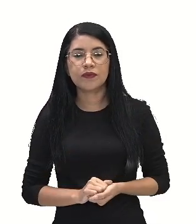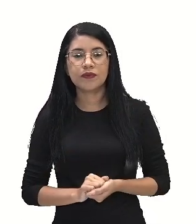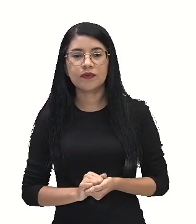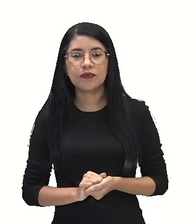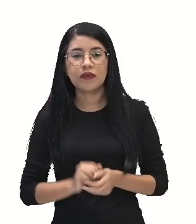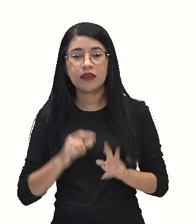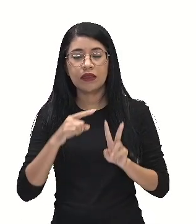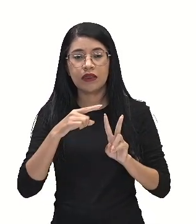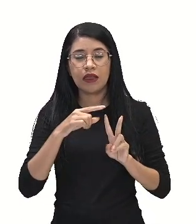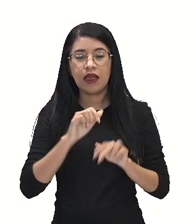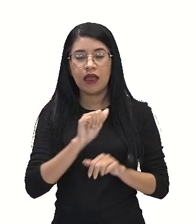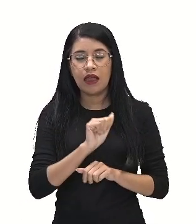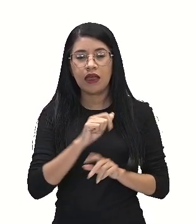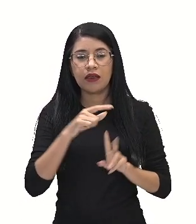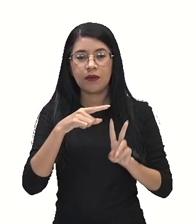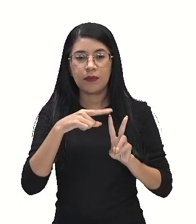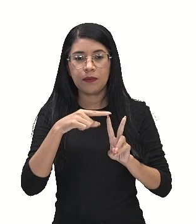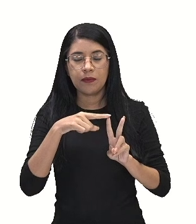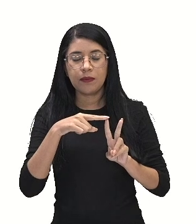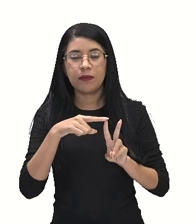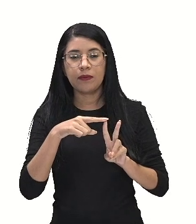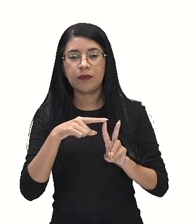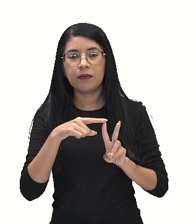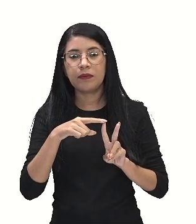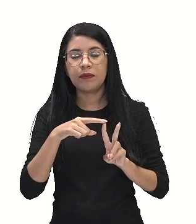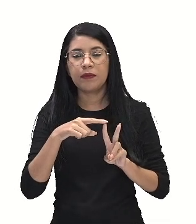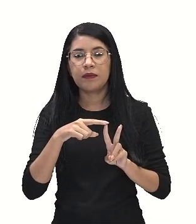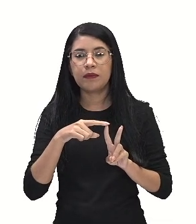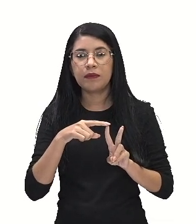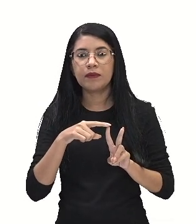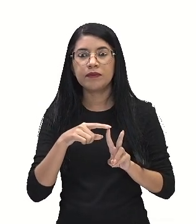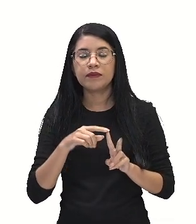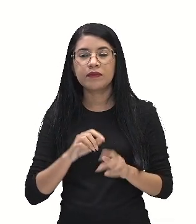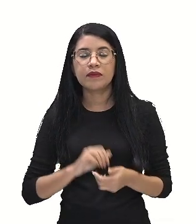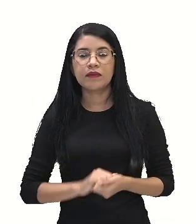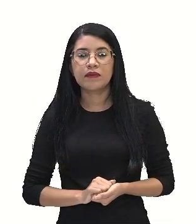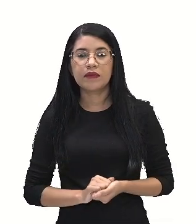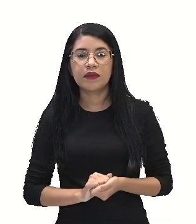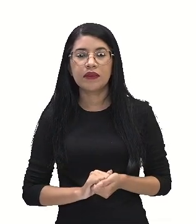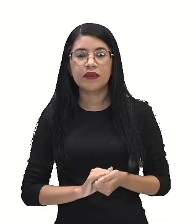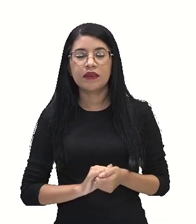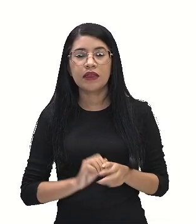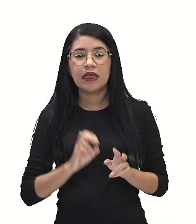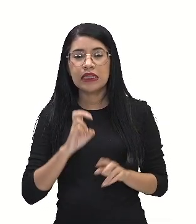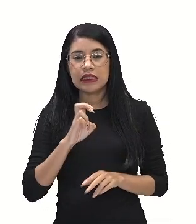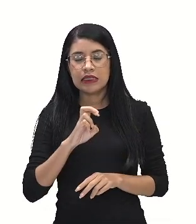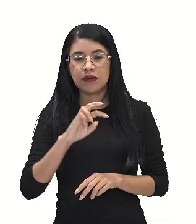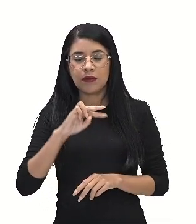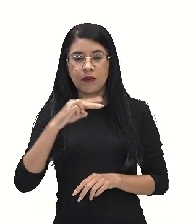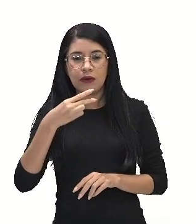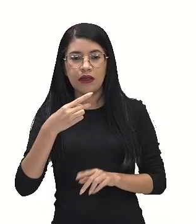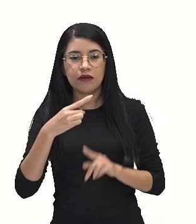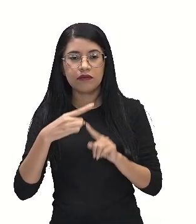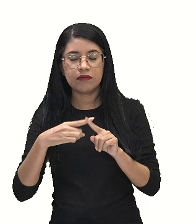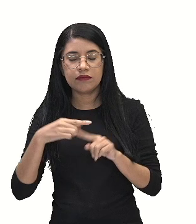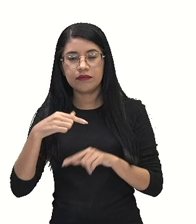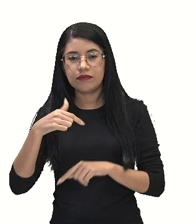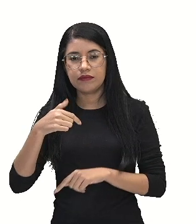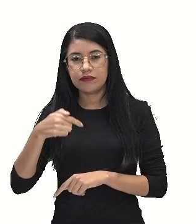A é igual a raiz quadrada. No lugar de 175, eu vou escrever 5 ao quadrado vezes